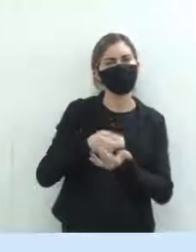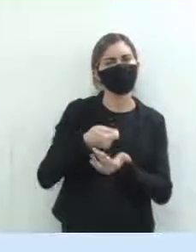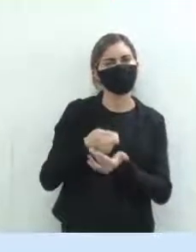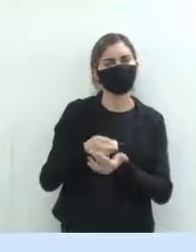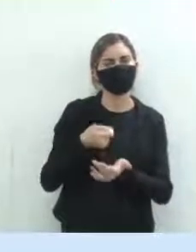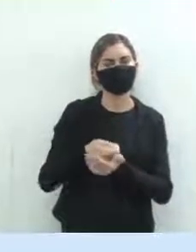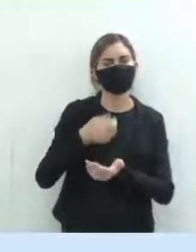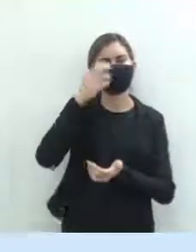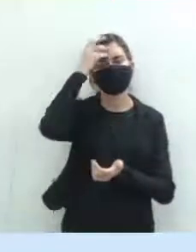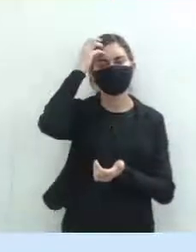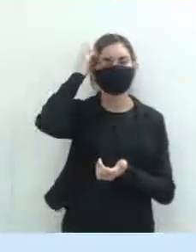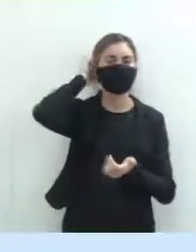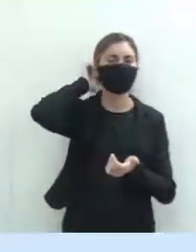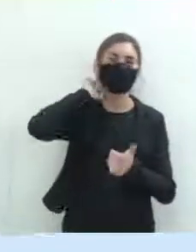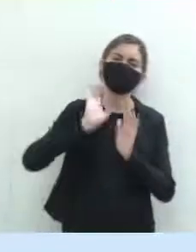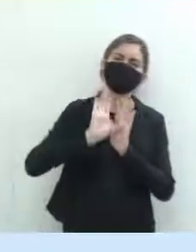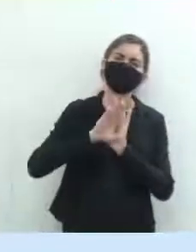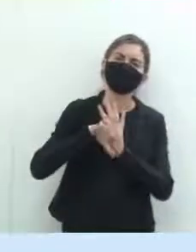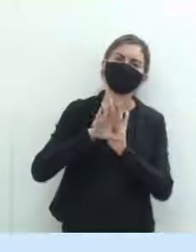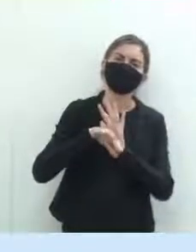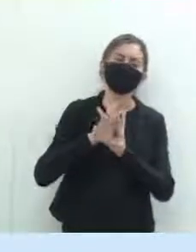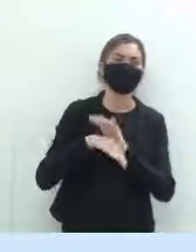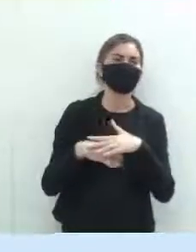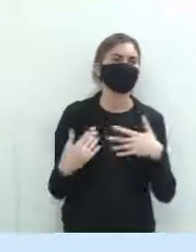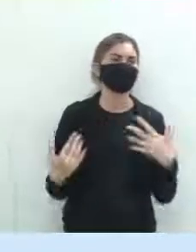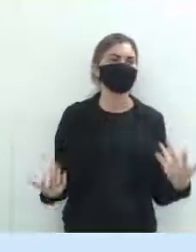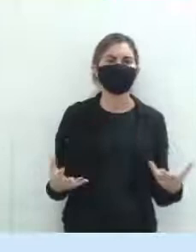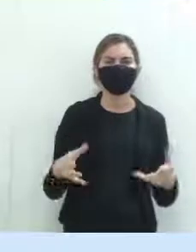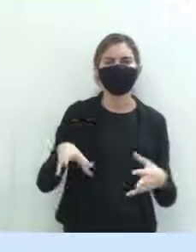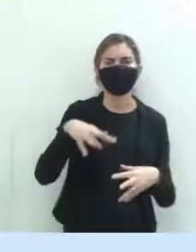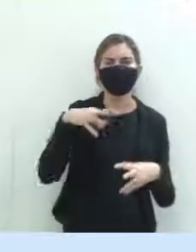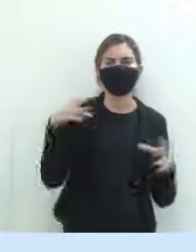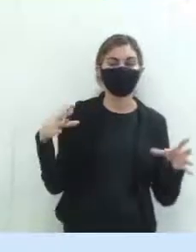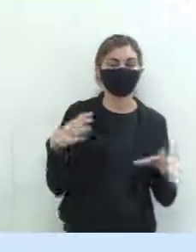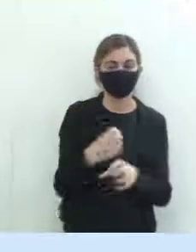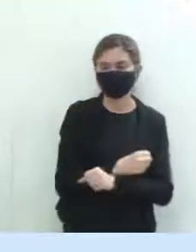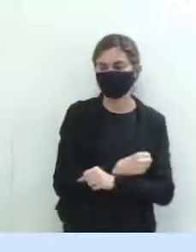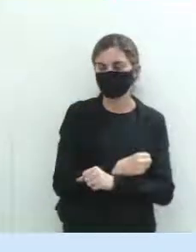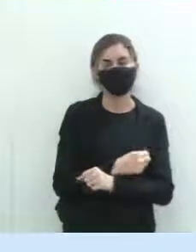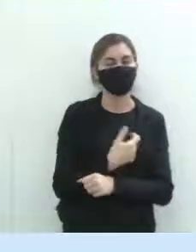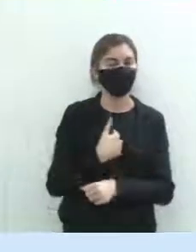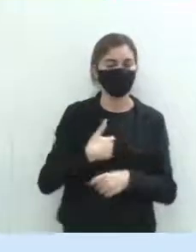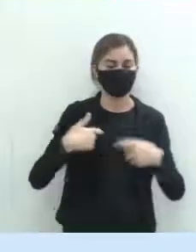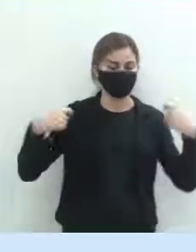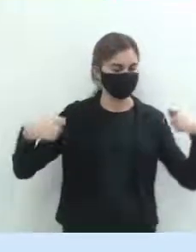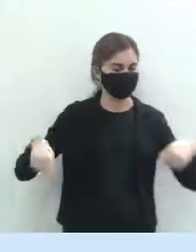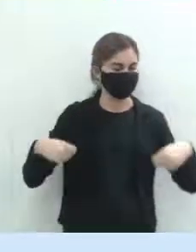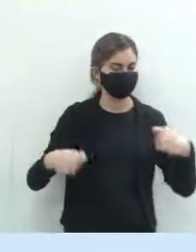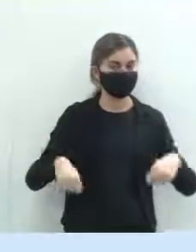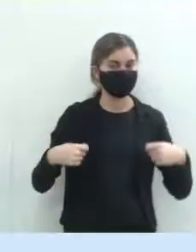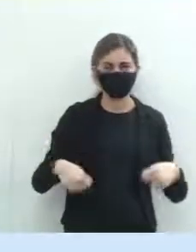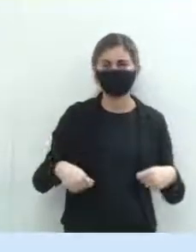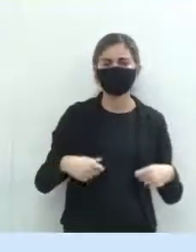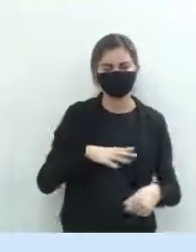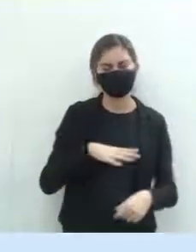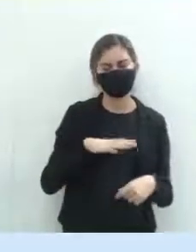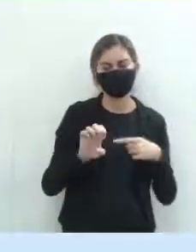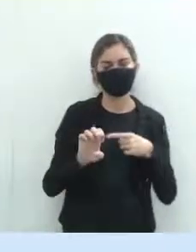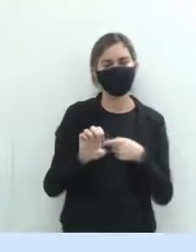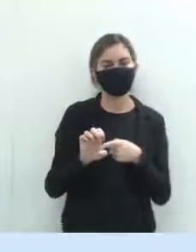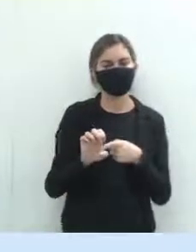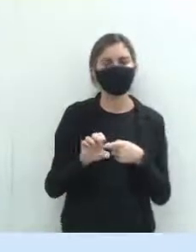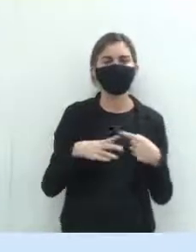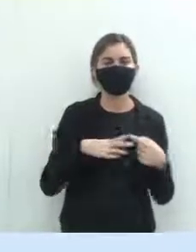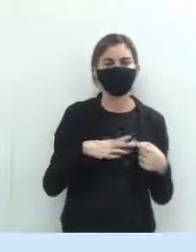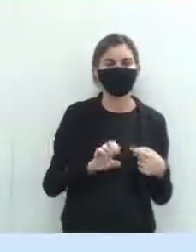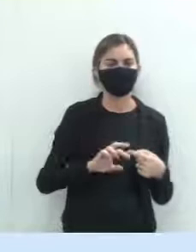obrigatoriedade, ao conceito de absoluto. Eu preciso ser ético. A